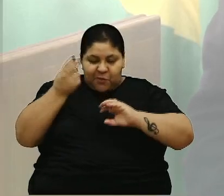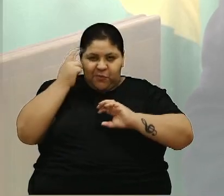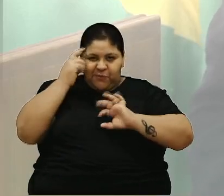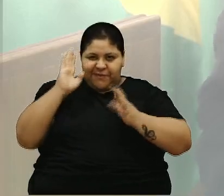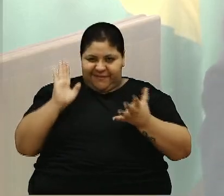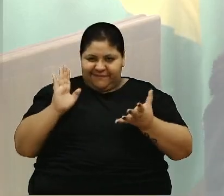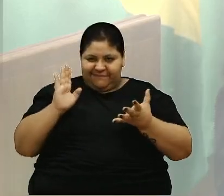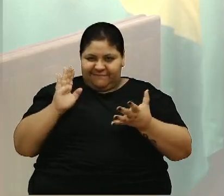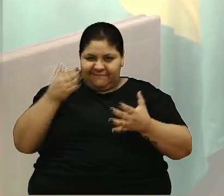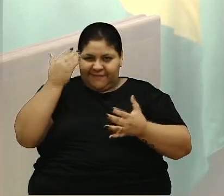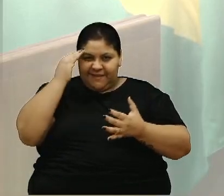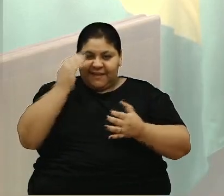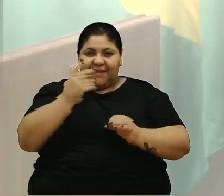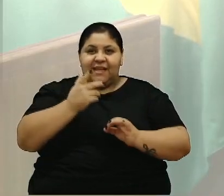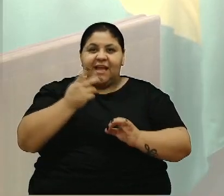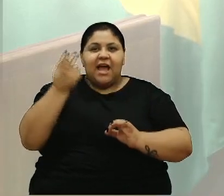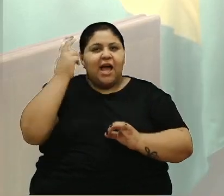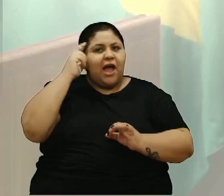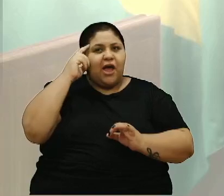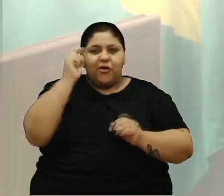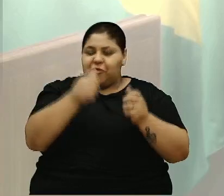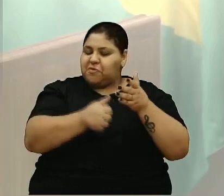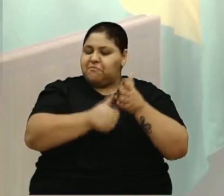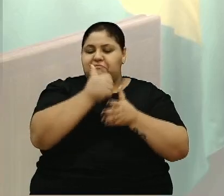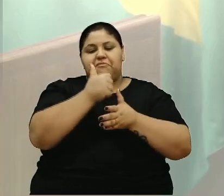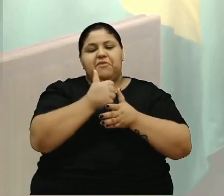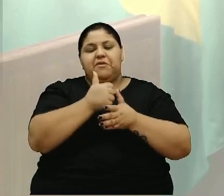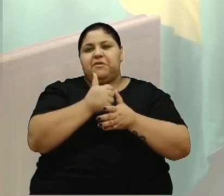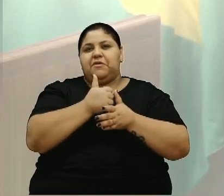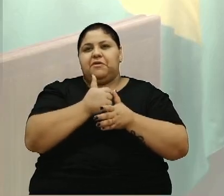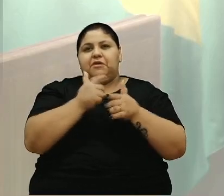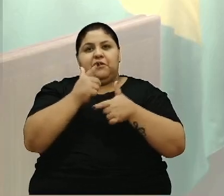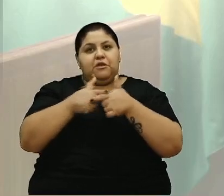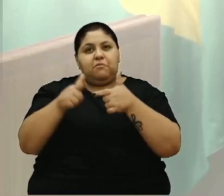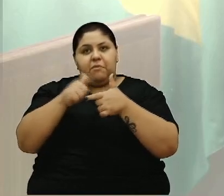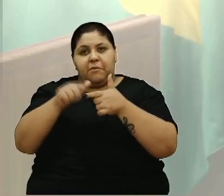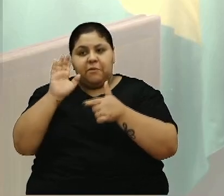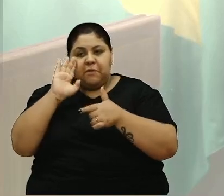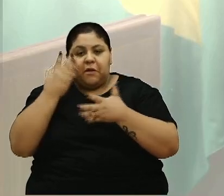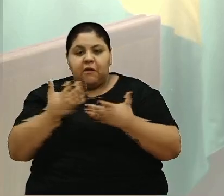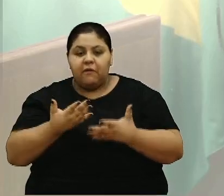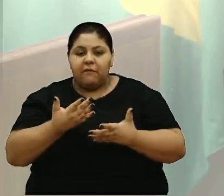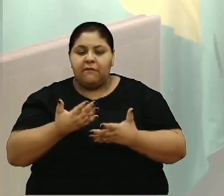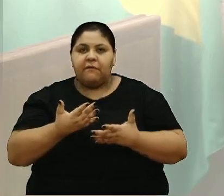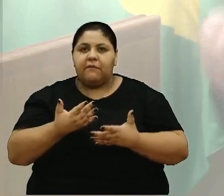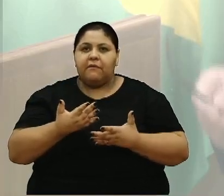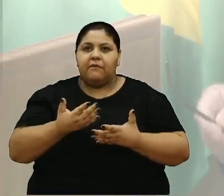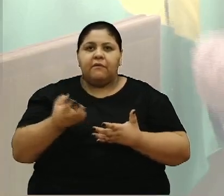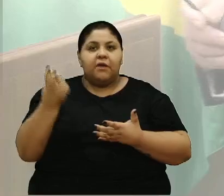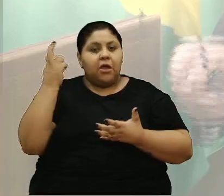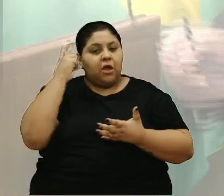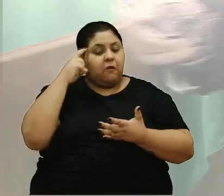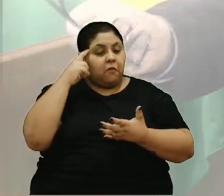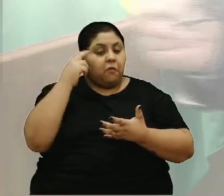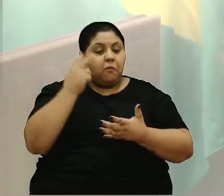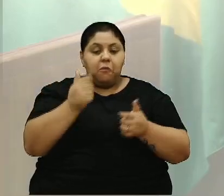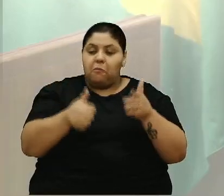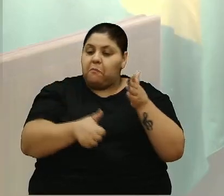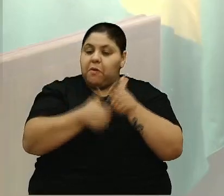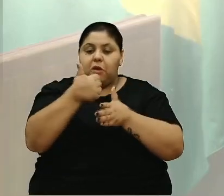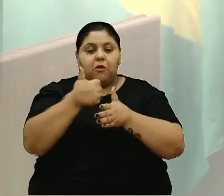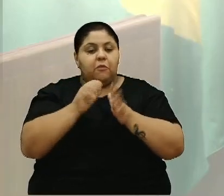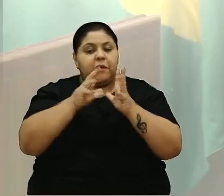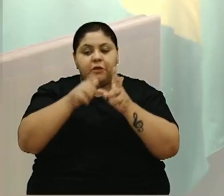quero dizer que a cultura é o remédio para essas desgraças que estão aí. A cultura será o remédio para tudo que está